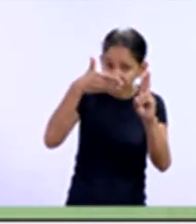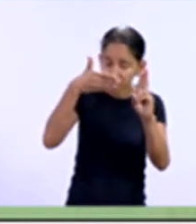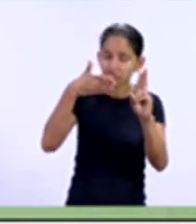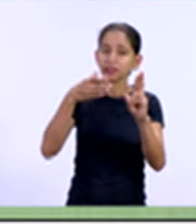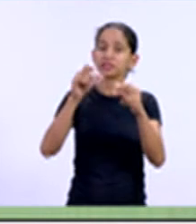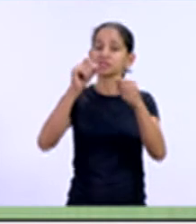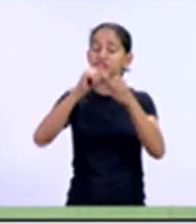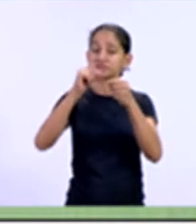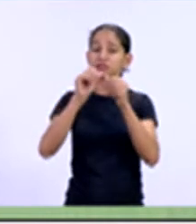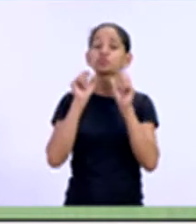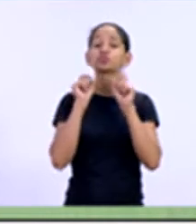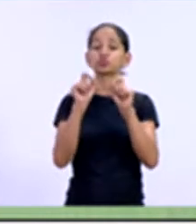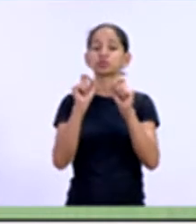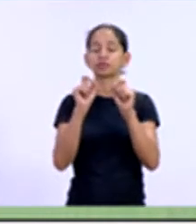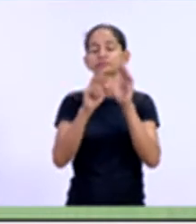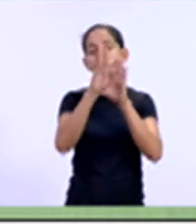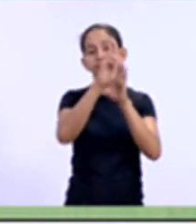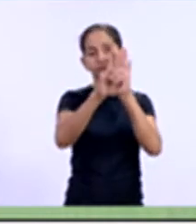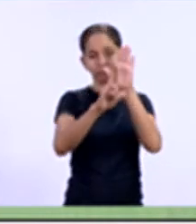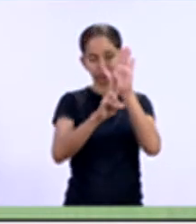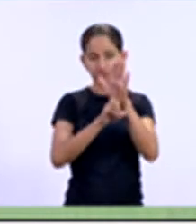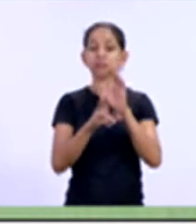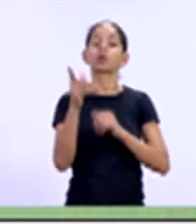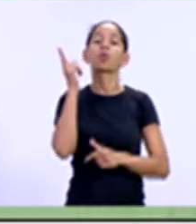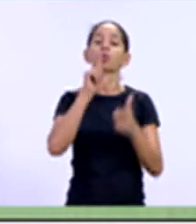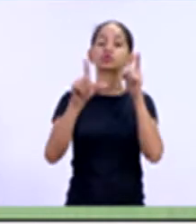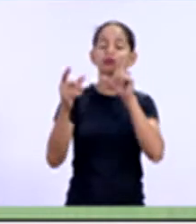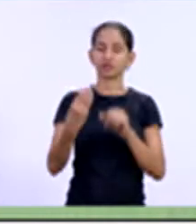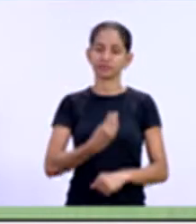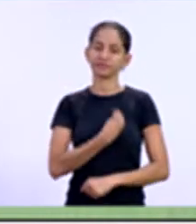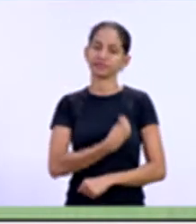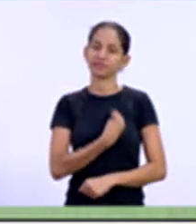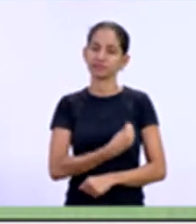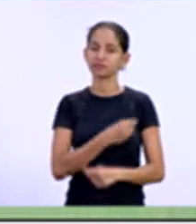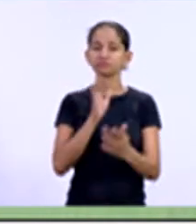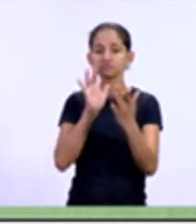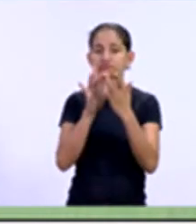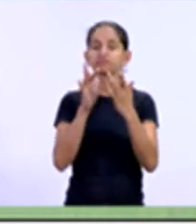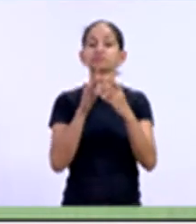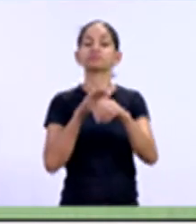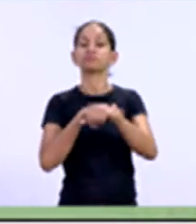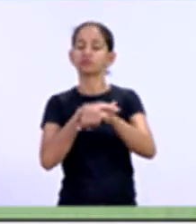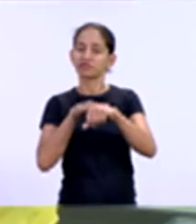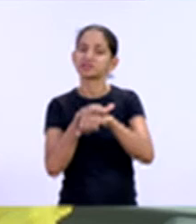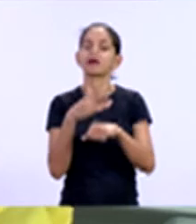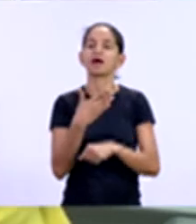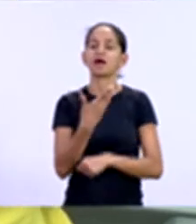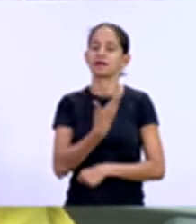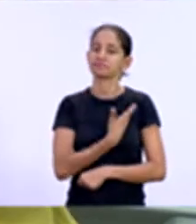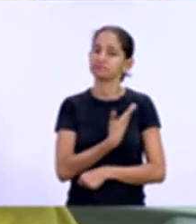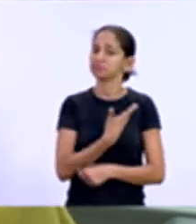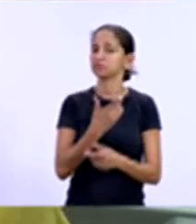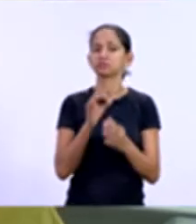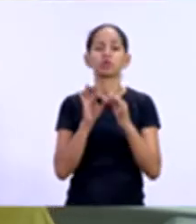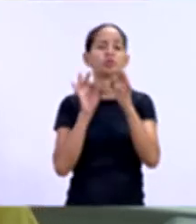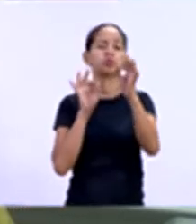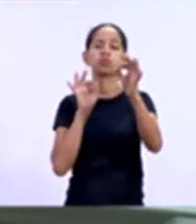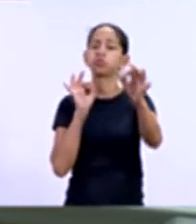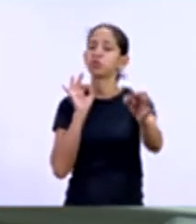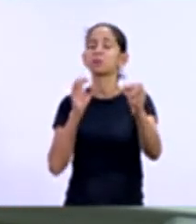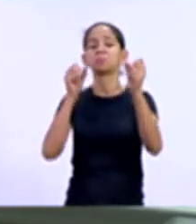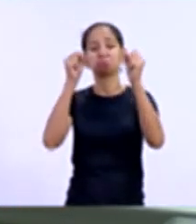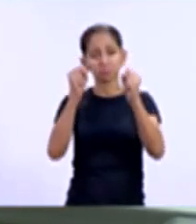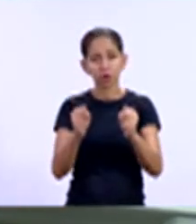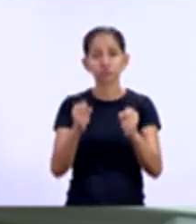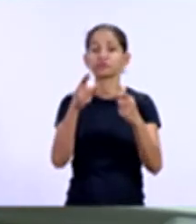de conduta e de convivência social. Então, veja só quanto é importante você